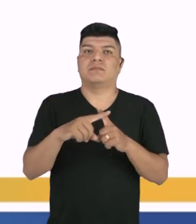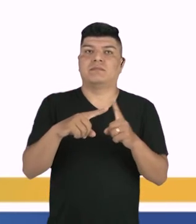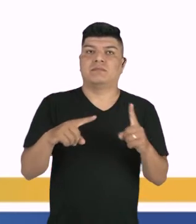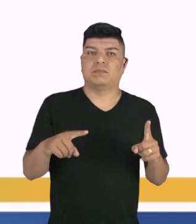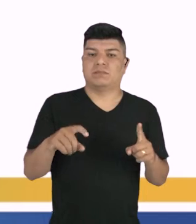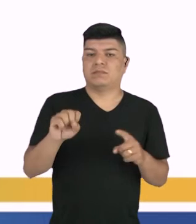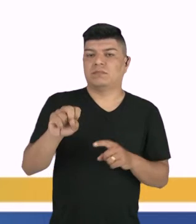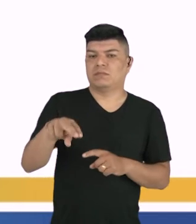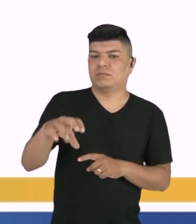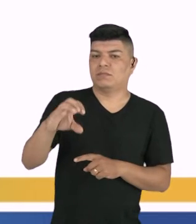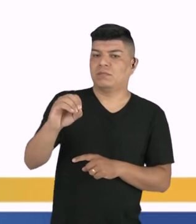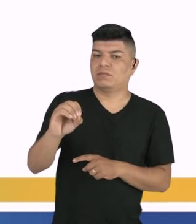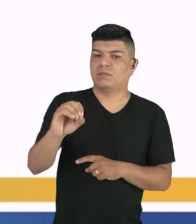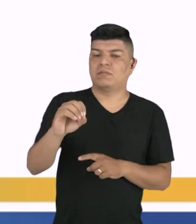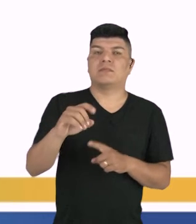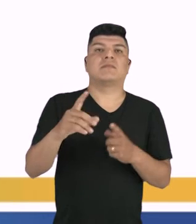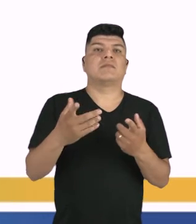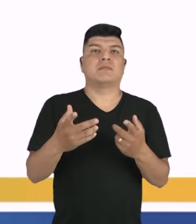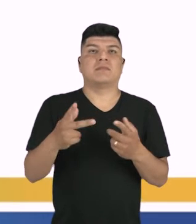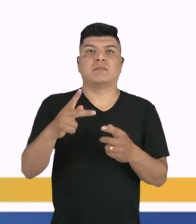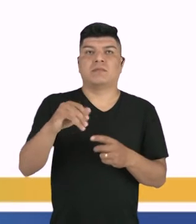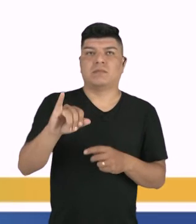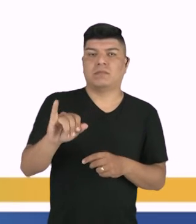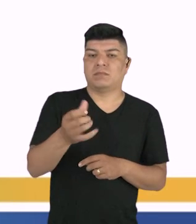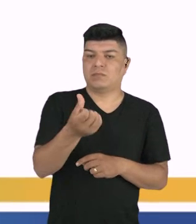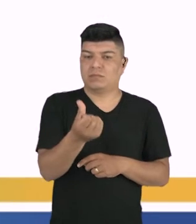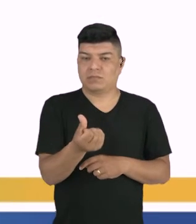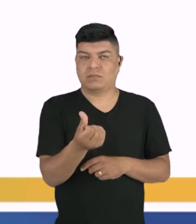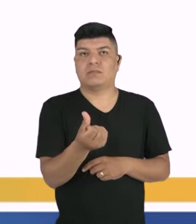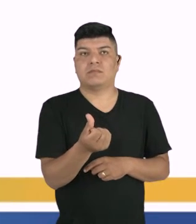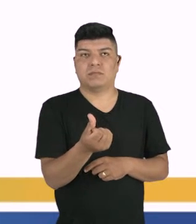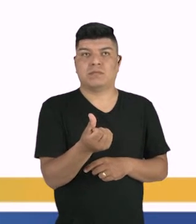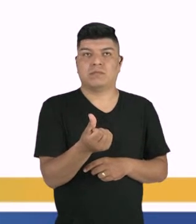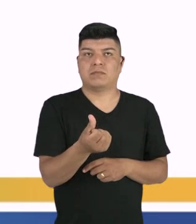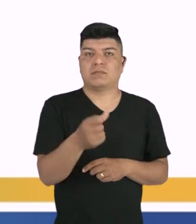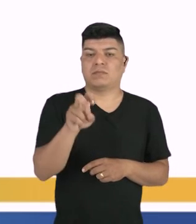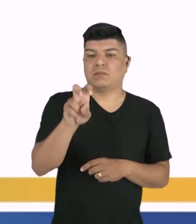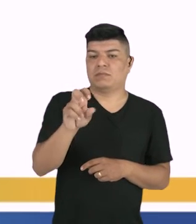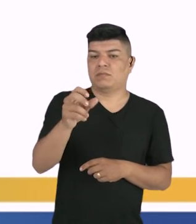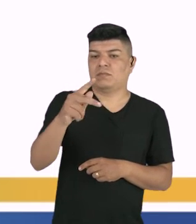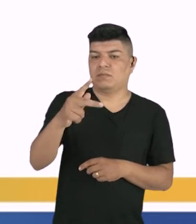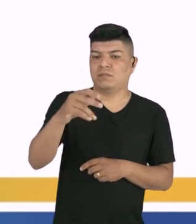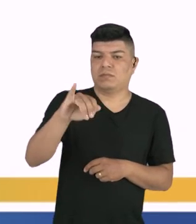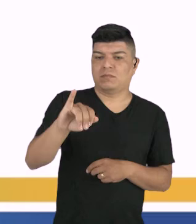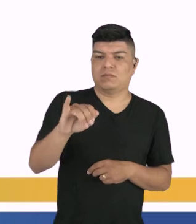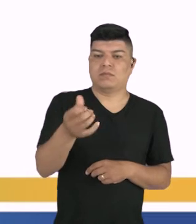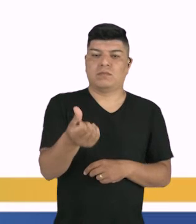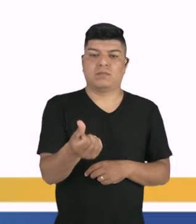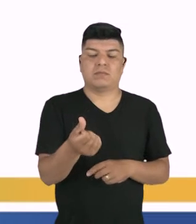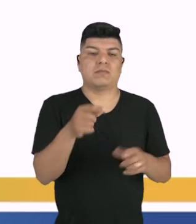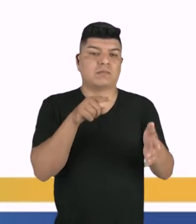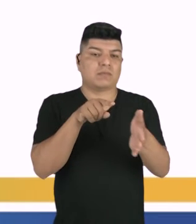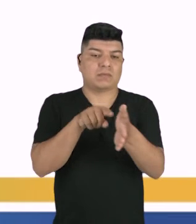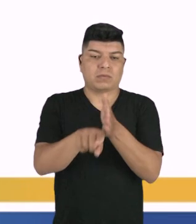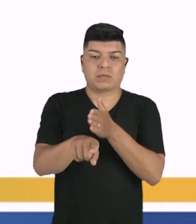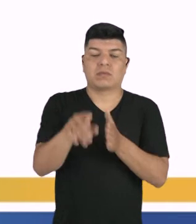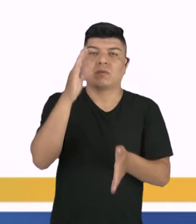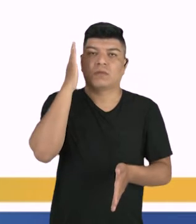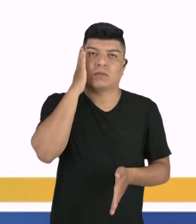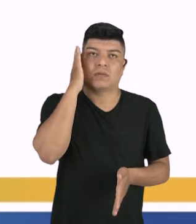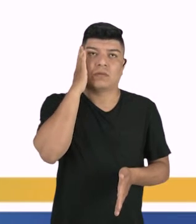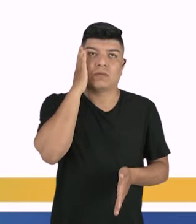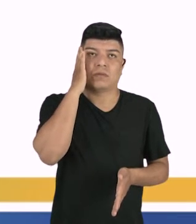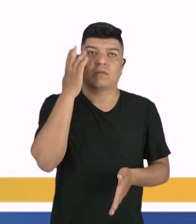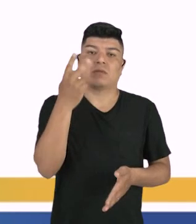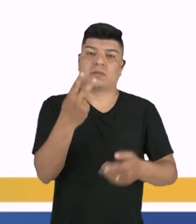Nós já sabemos que é em π sobre 6 e em 5π sobre 6. A pergunta, sabemos que inclui